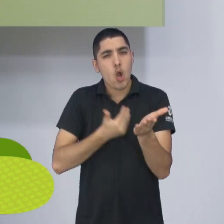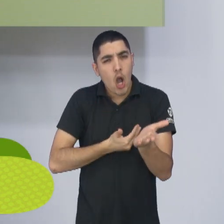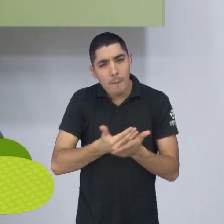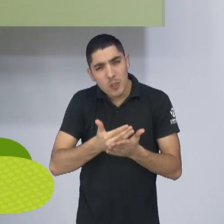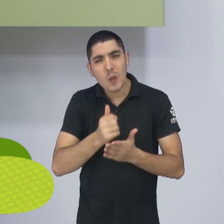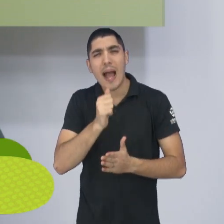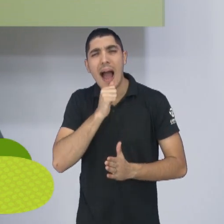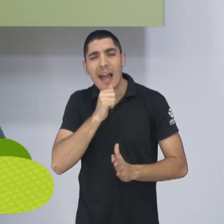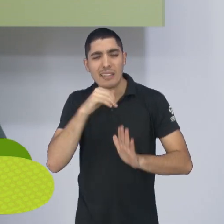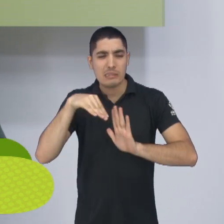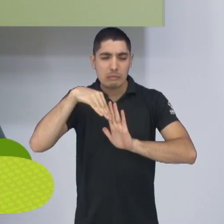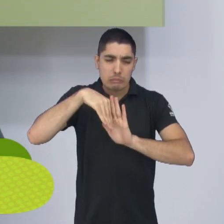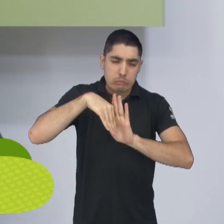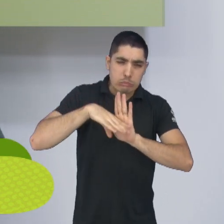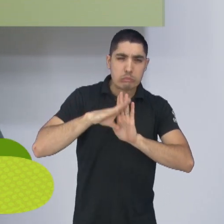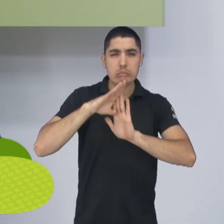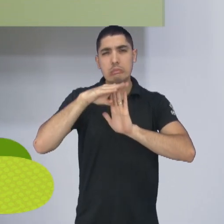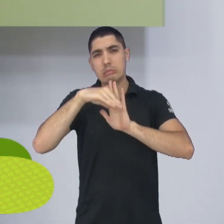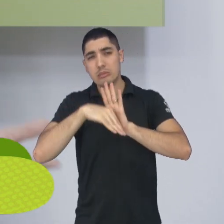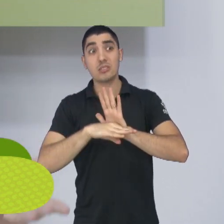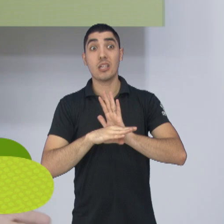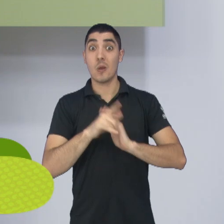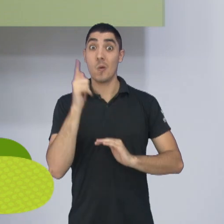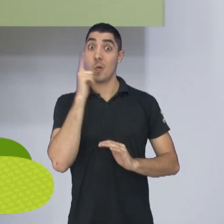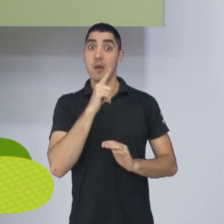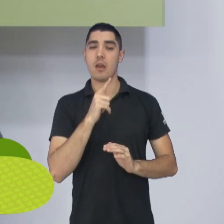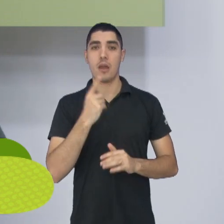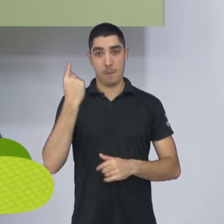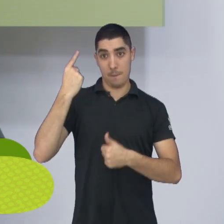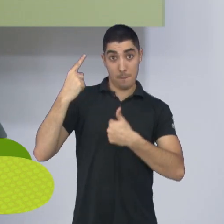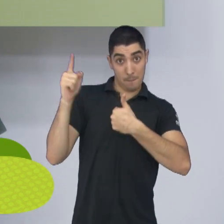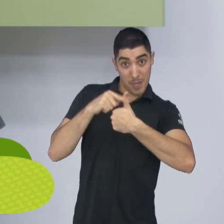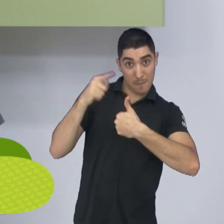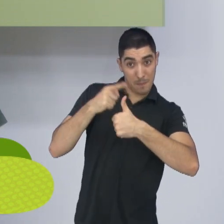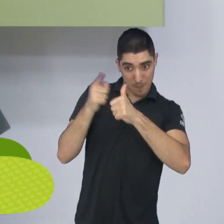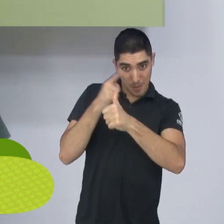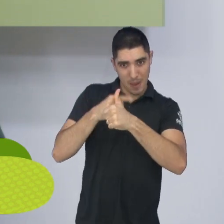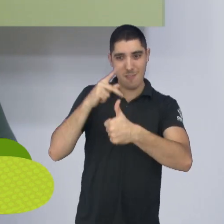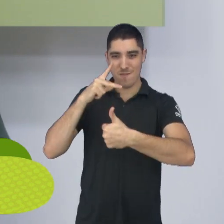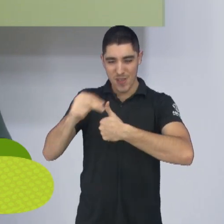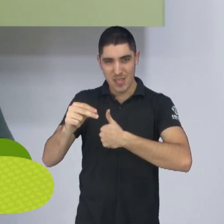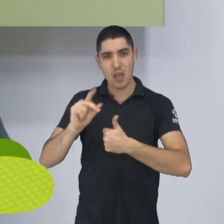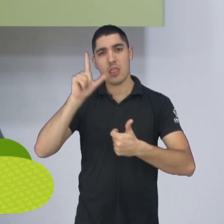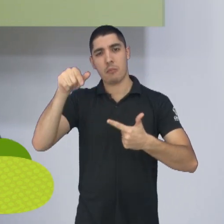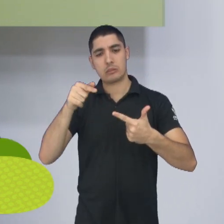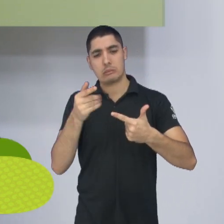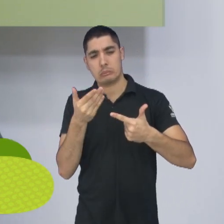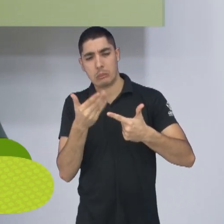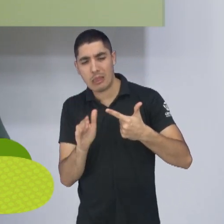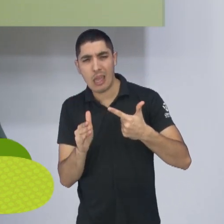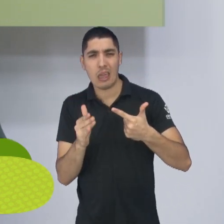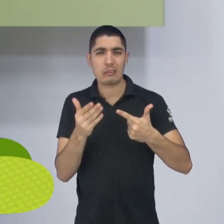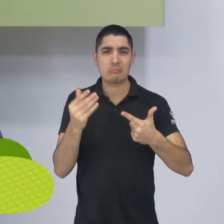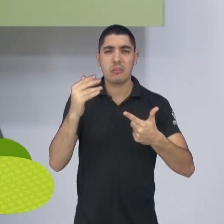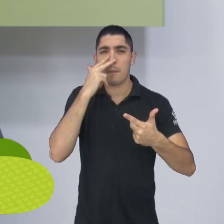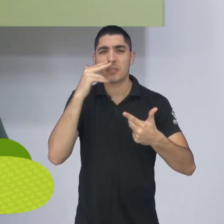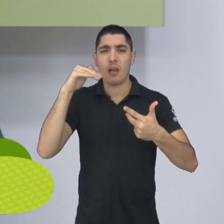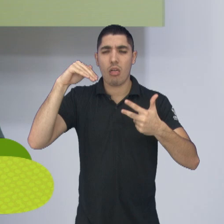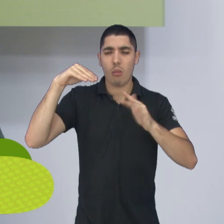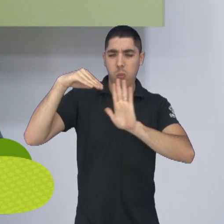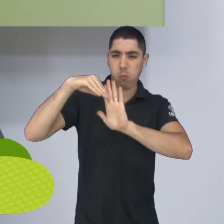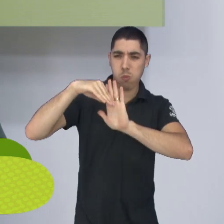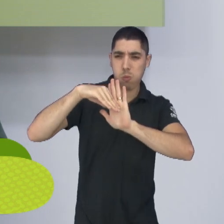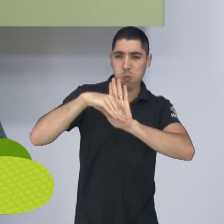não conseguiu se encontrar direito. Até venceu a primeira partida, mas depois caiu um pouco de produção, enfim, não se encontrou